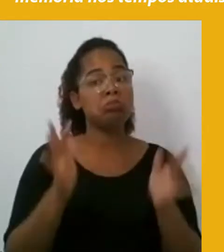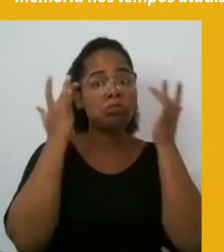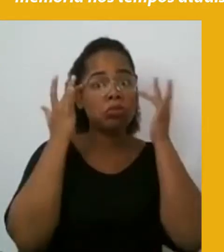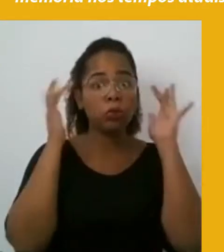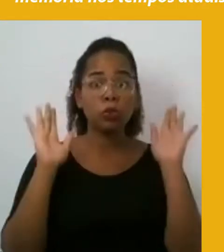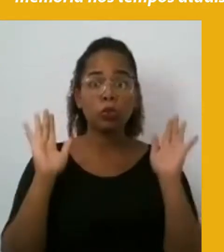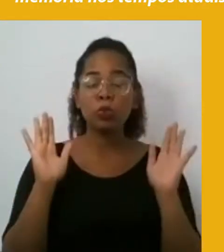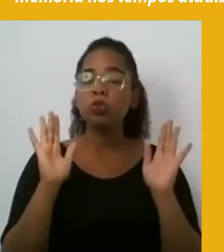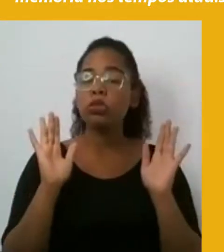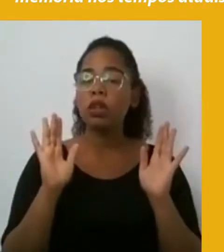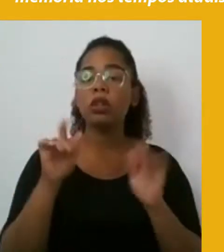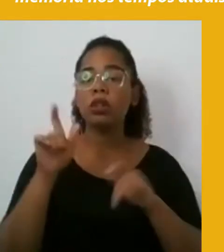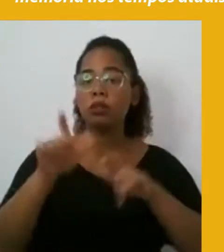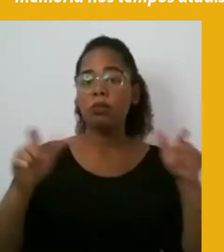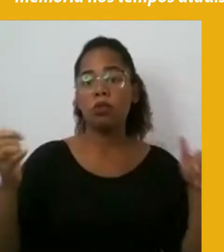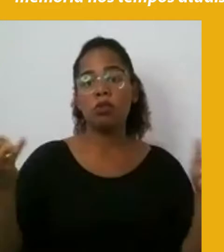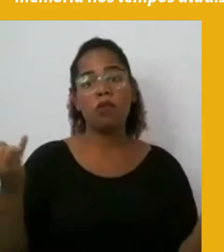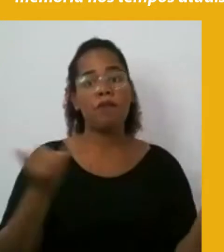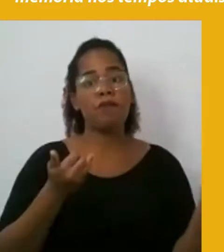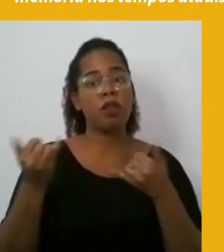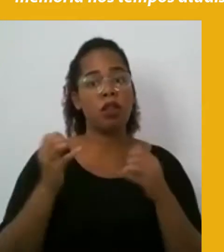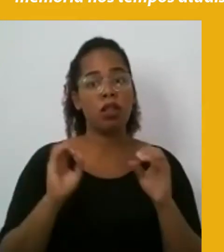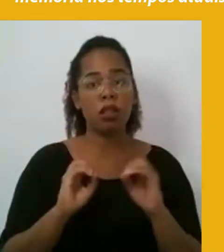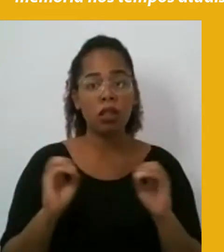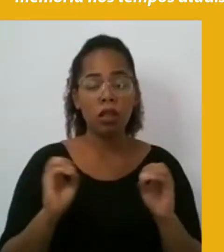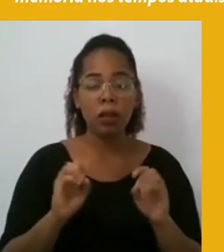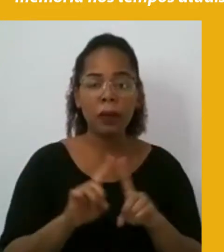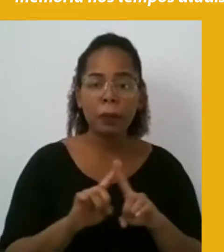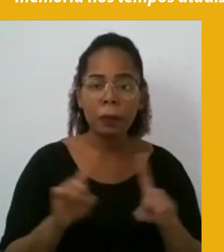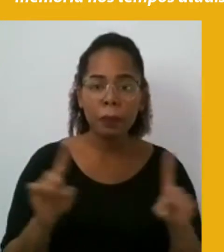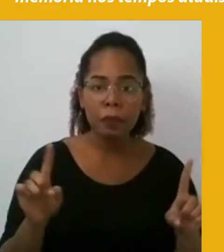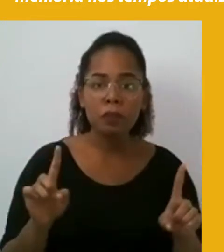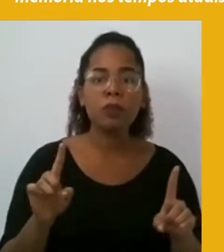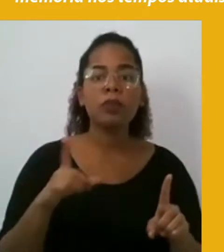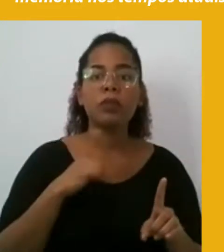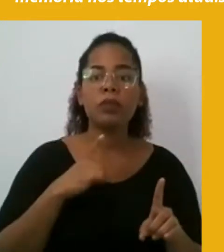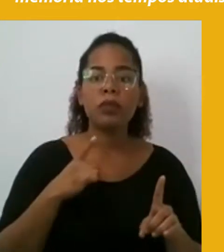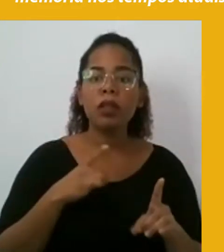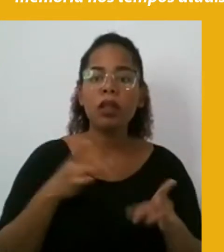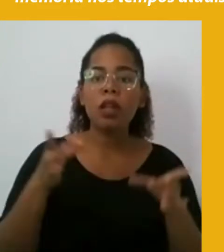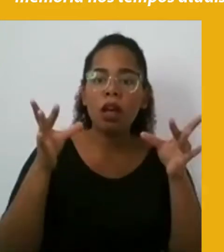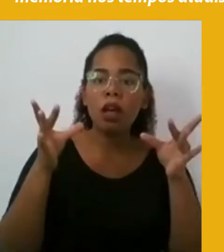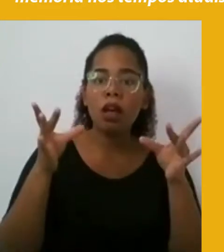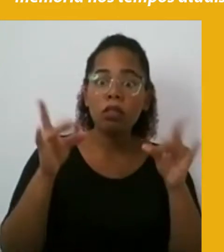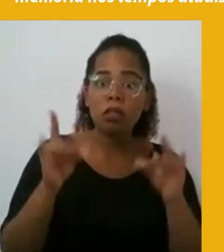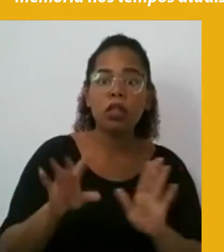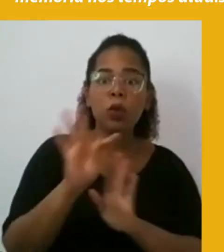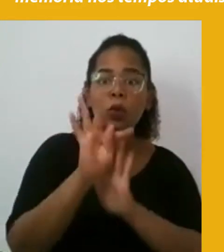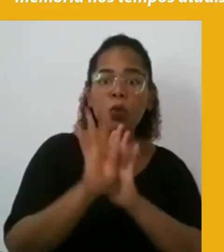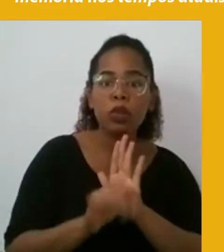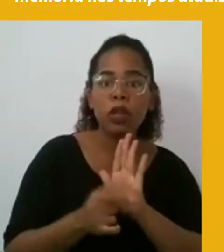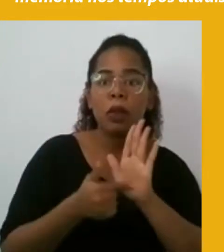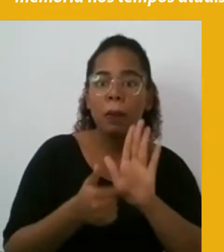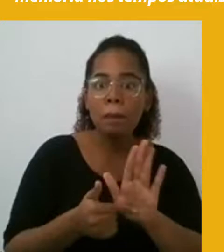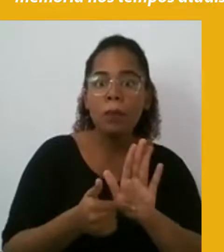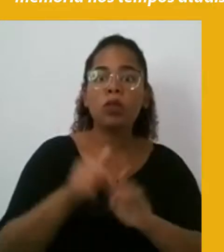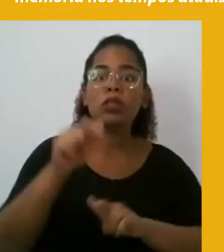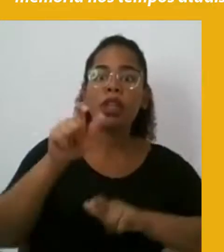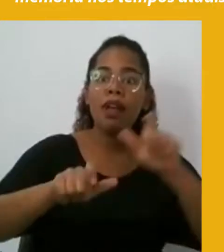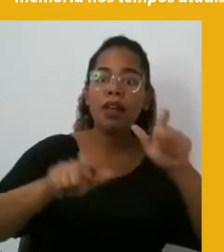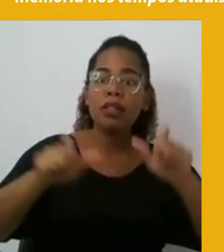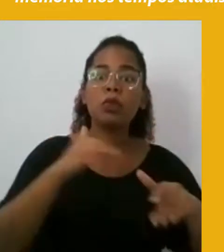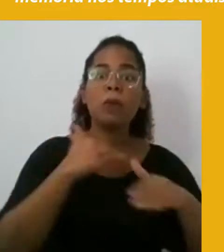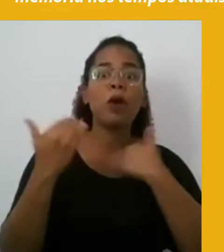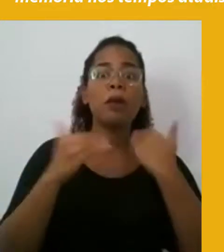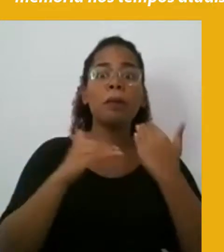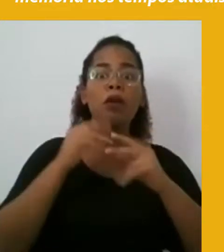forma, né, dessa descrição terrível dos corpos sendo acumulados nas ruas, da ausência, inclusive, de capacidade do Estado de recolher os